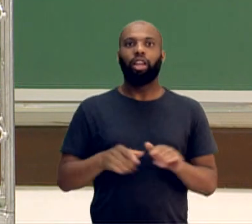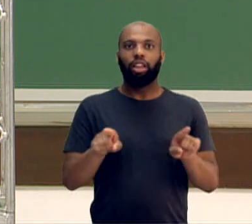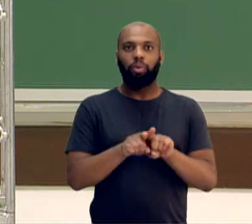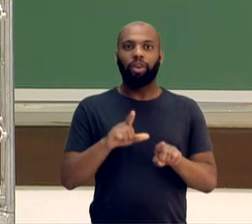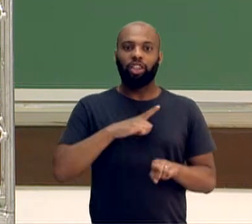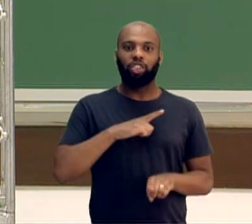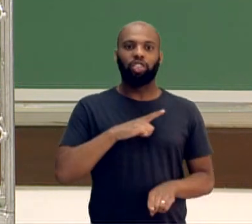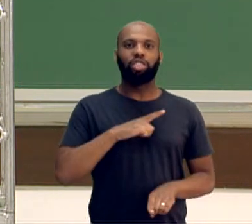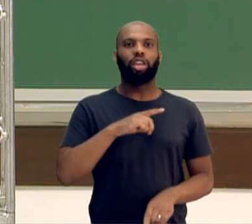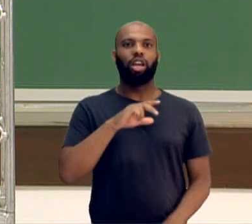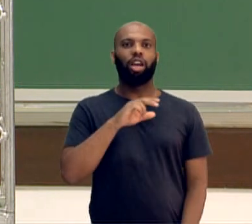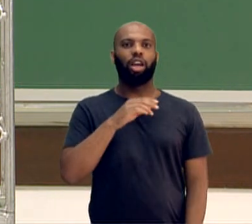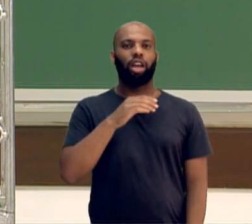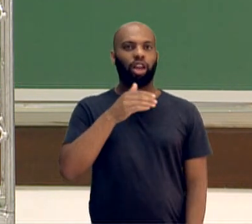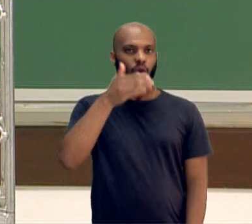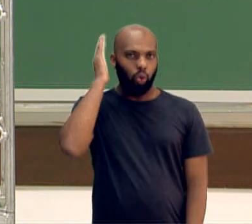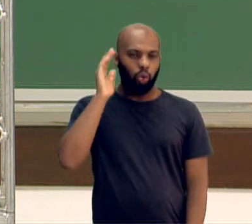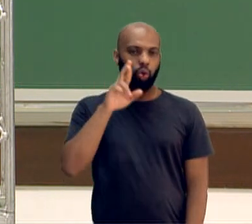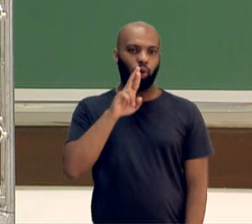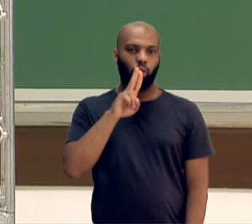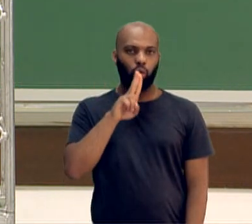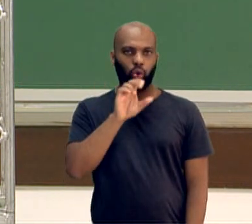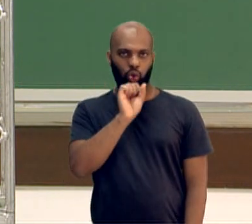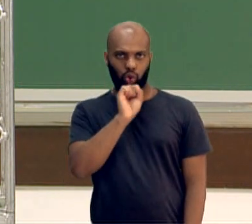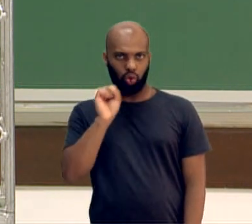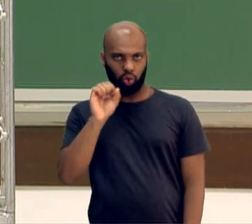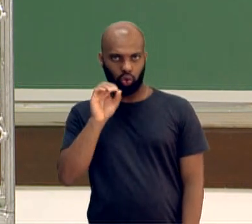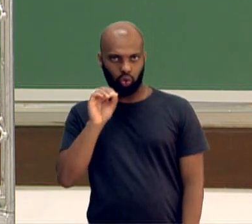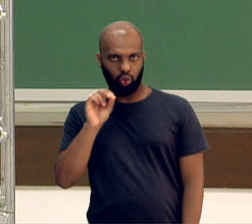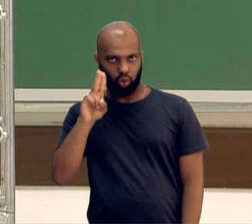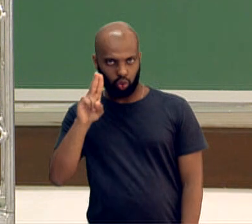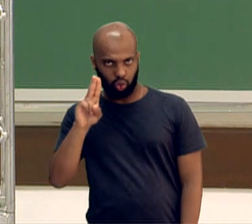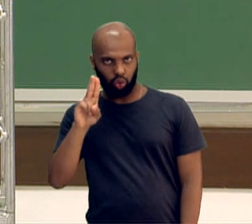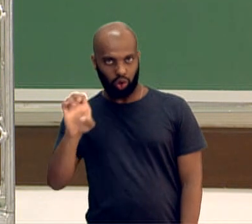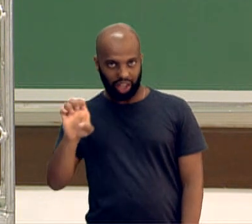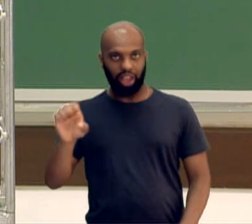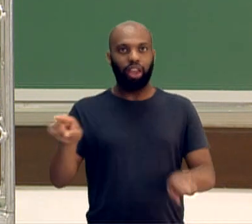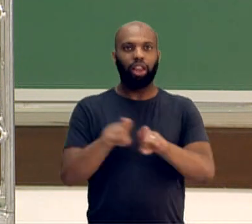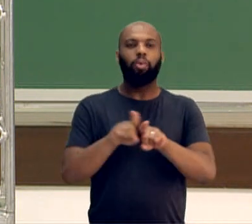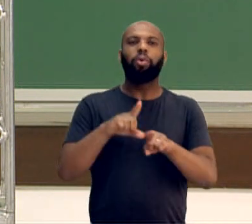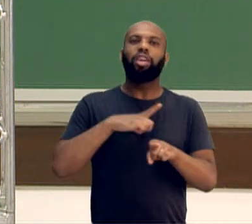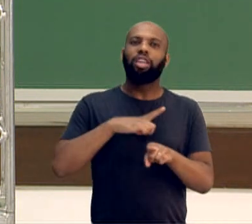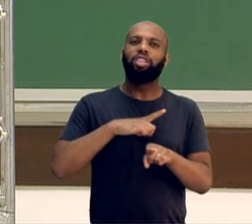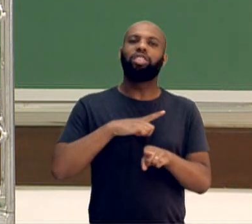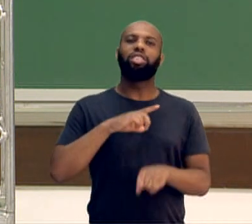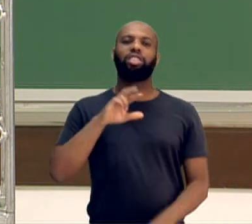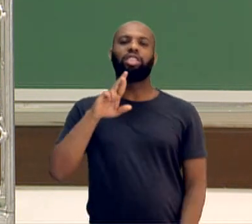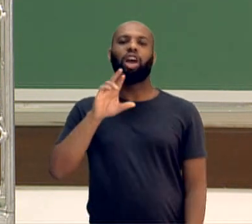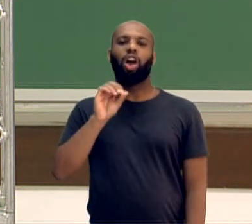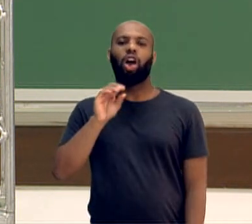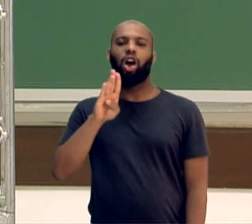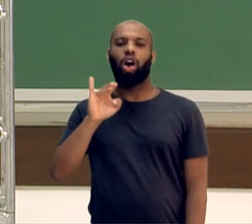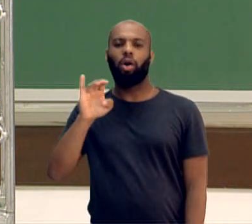a gente viu o Rousseau, o Barão de Montesquieu, no absolutismo, o Thomas